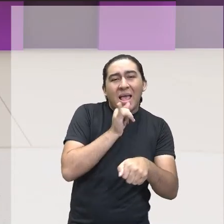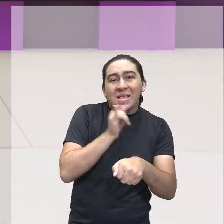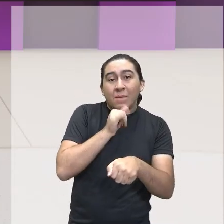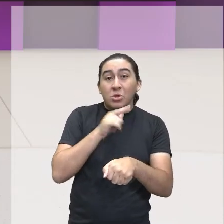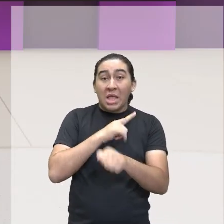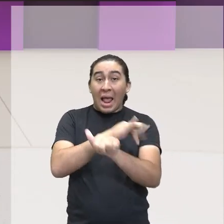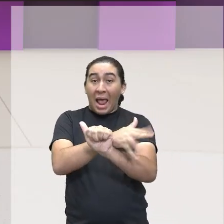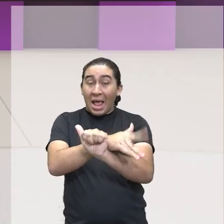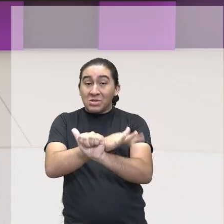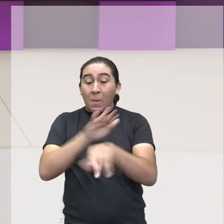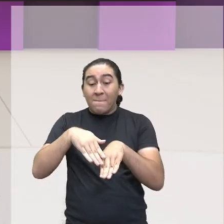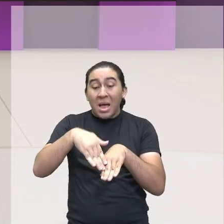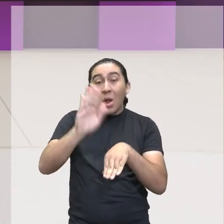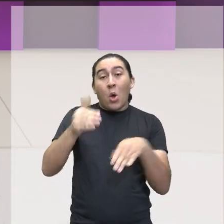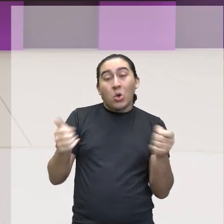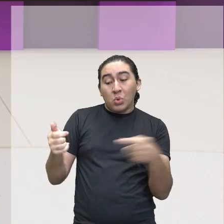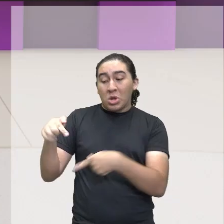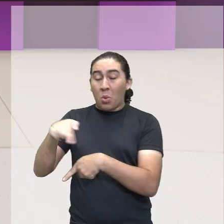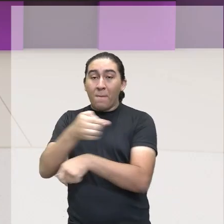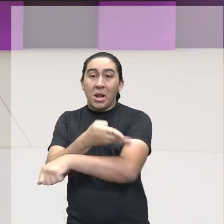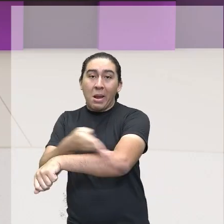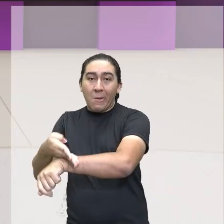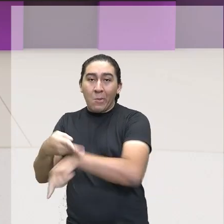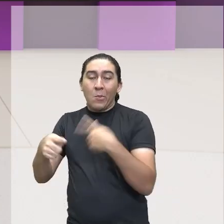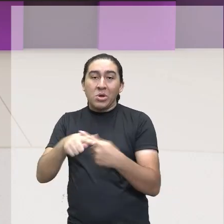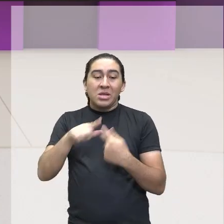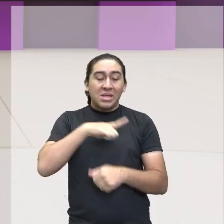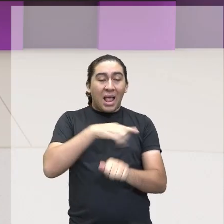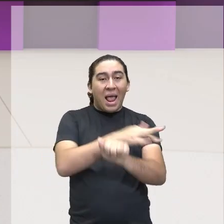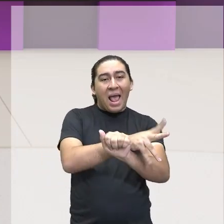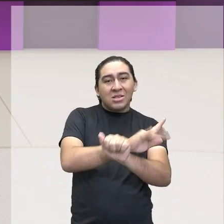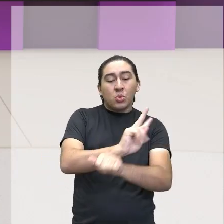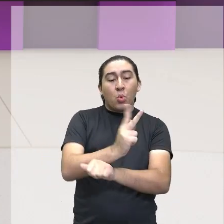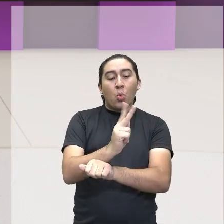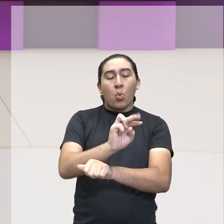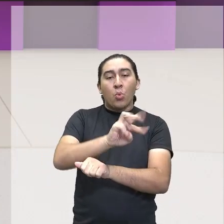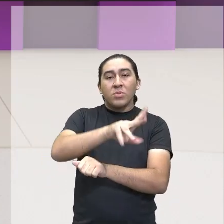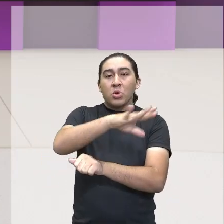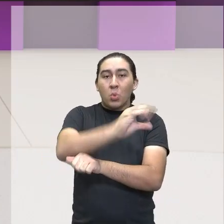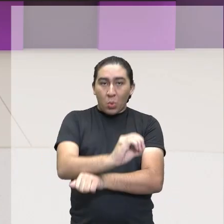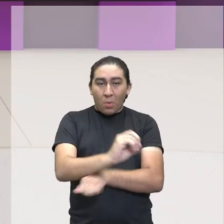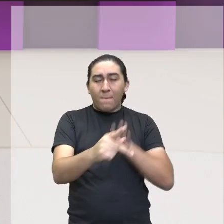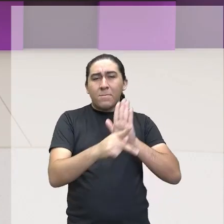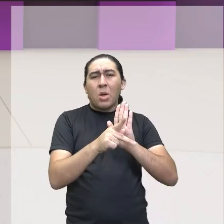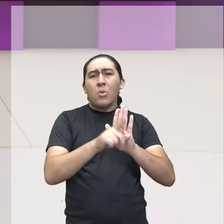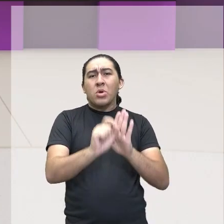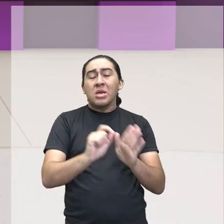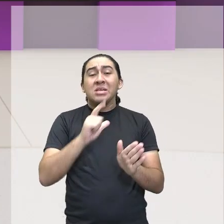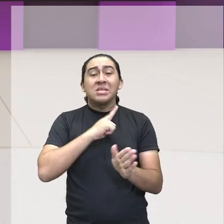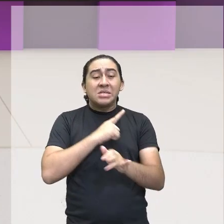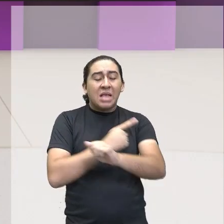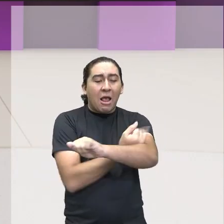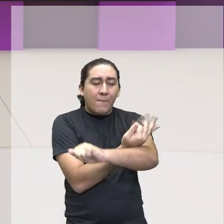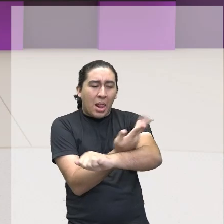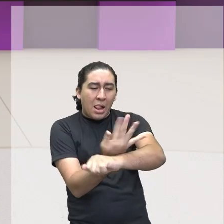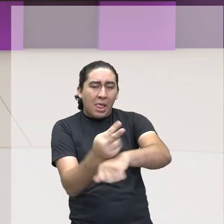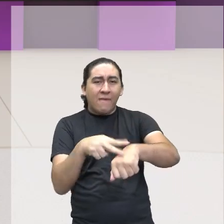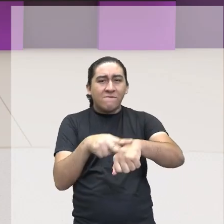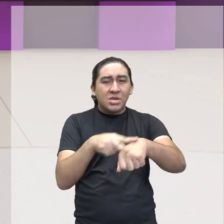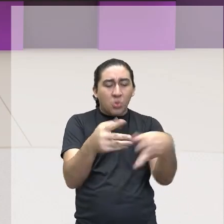ácido, devido à presença de ácidos úmicos provenientes da decomposição da vegetação presente